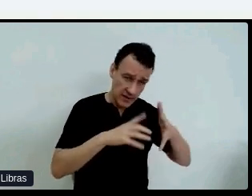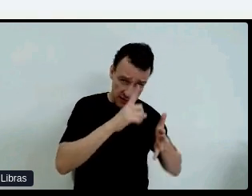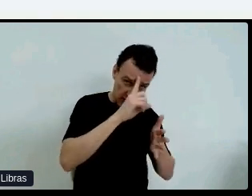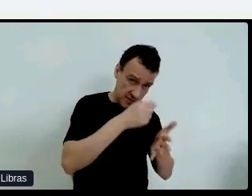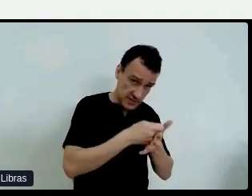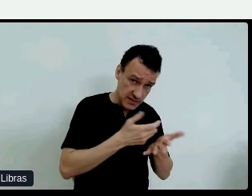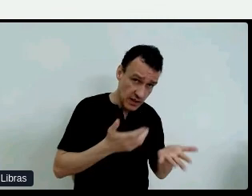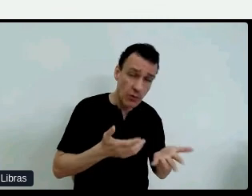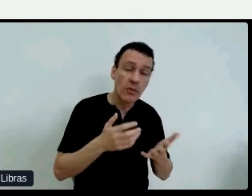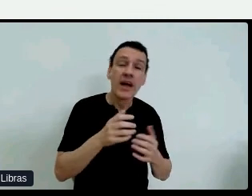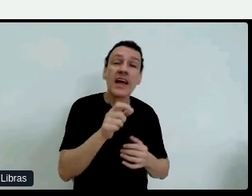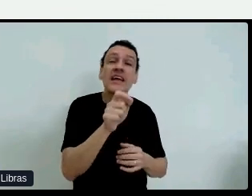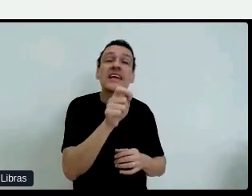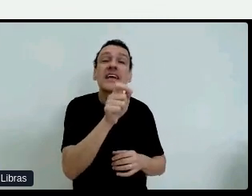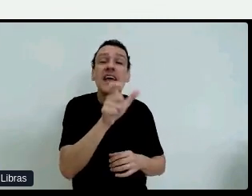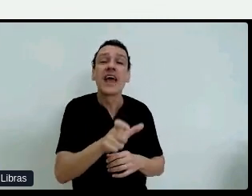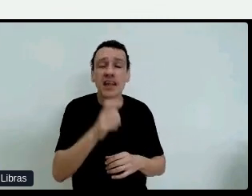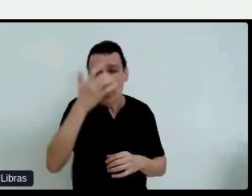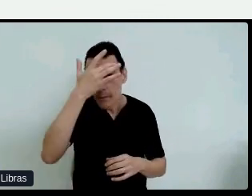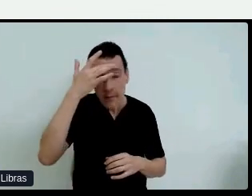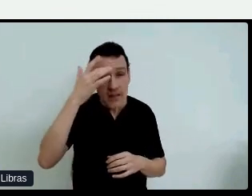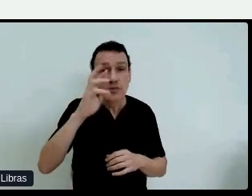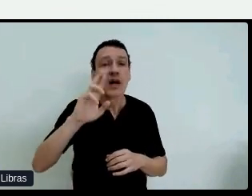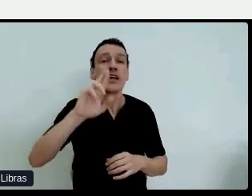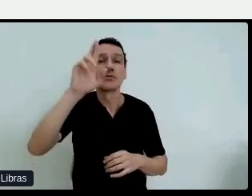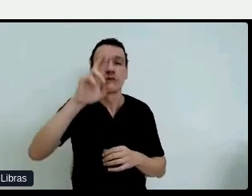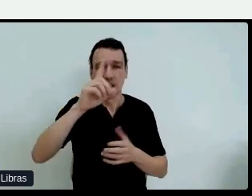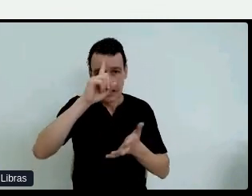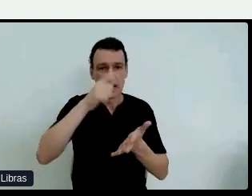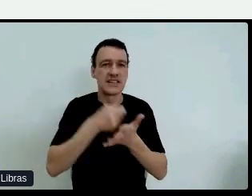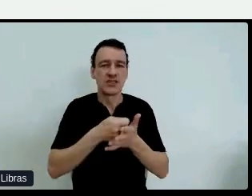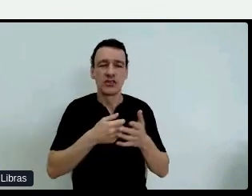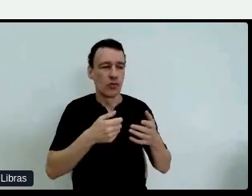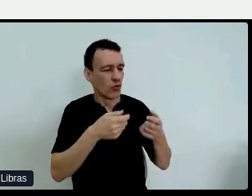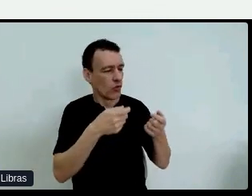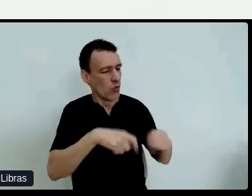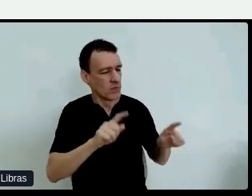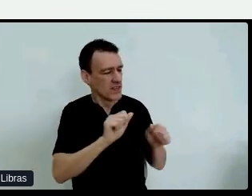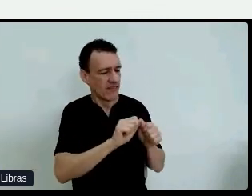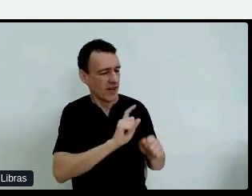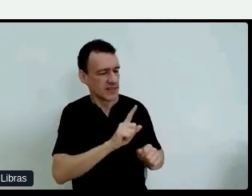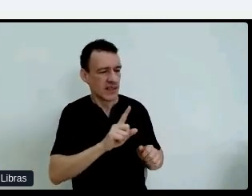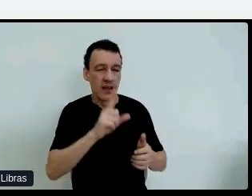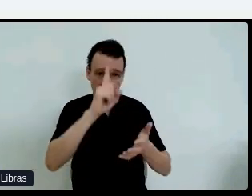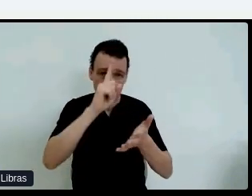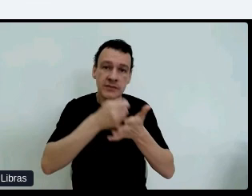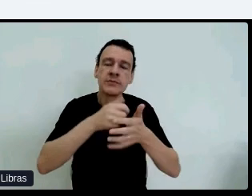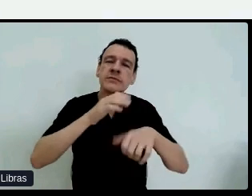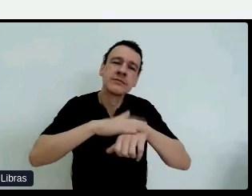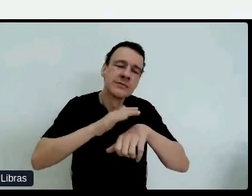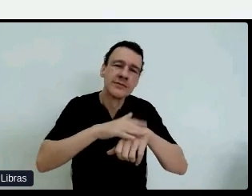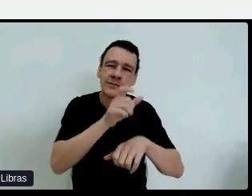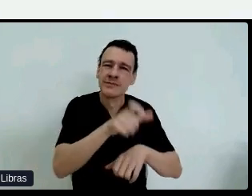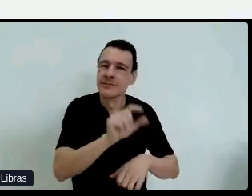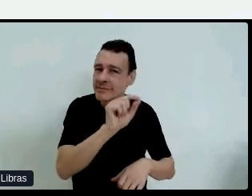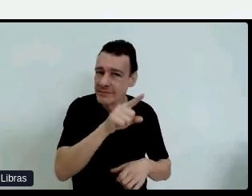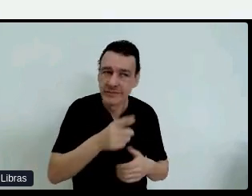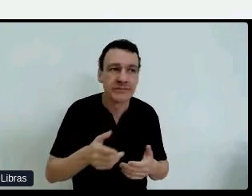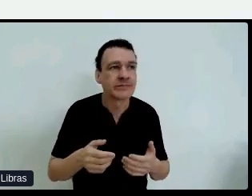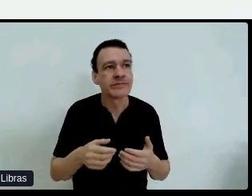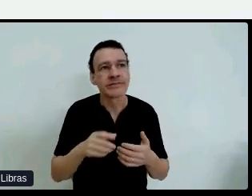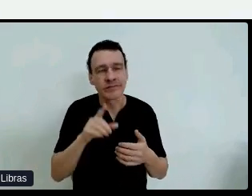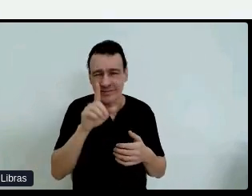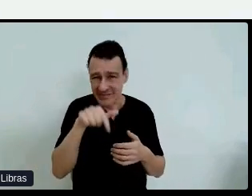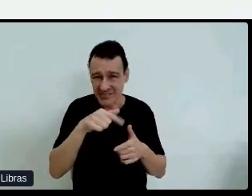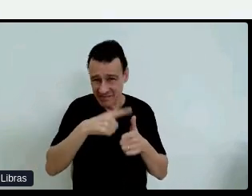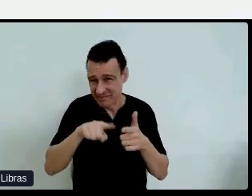responsável por essa decisão, né? Foi uma questão de tecnologia, porém, que